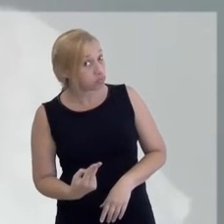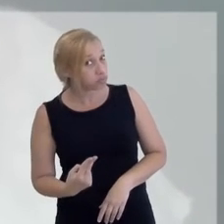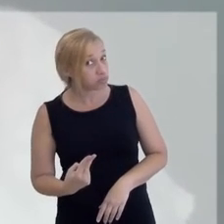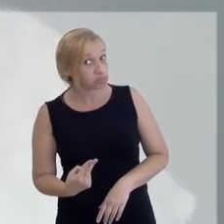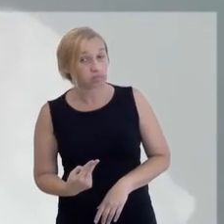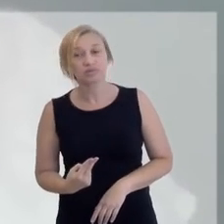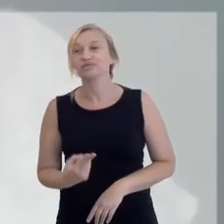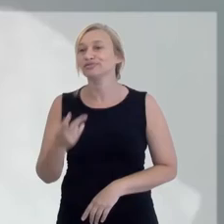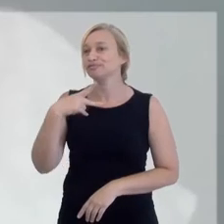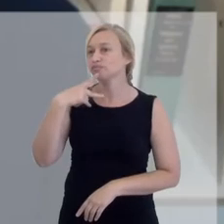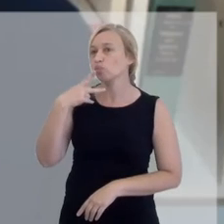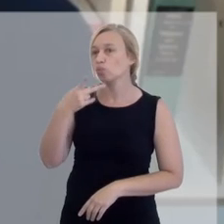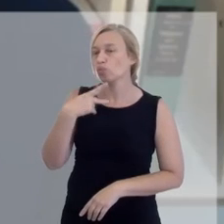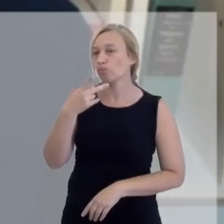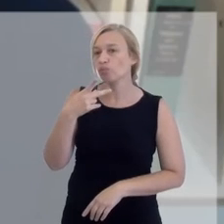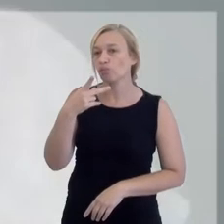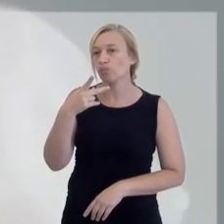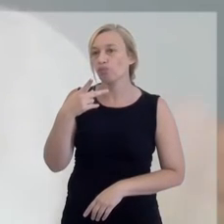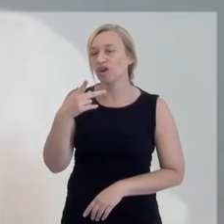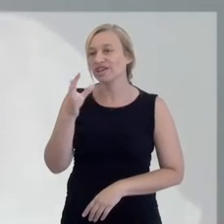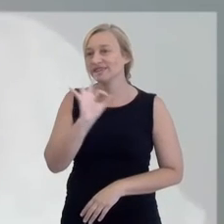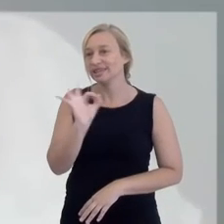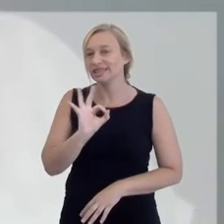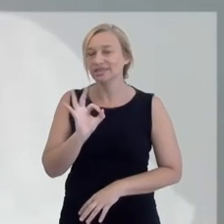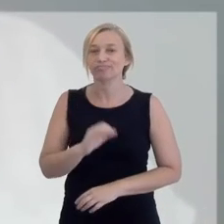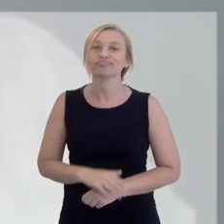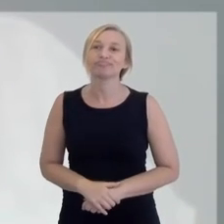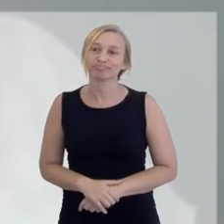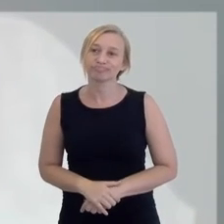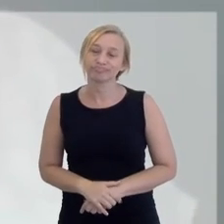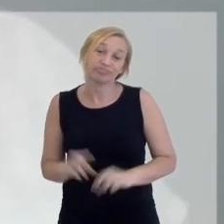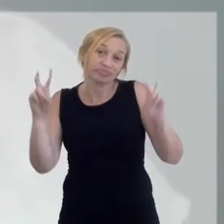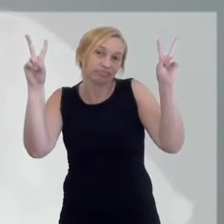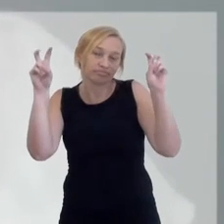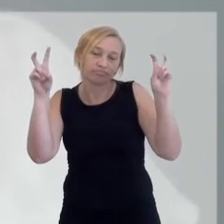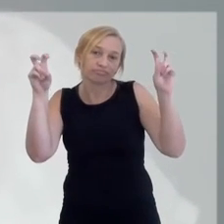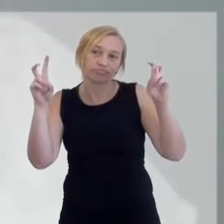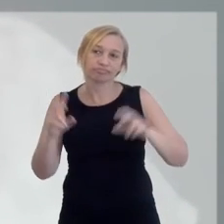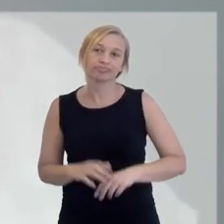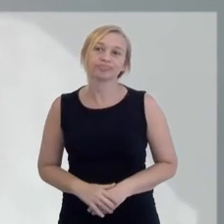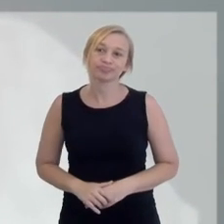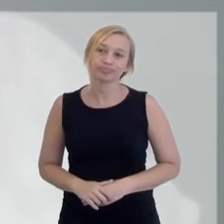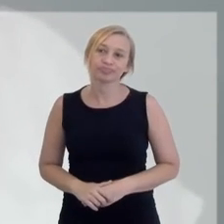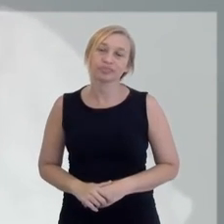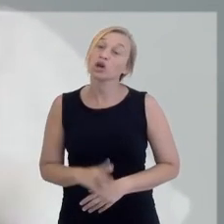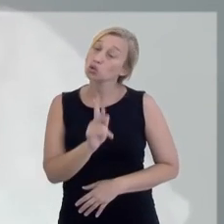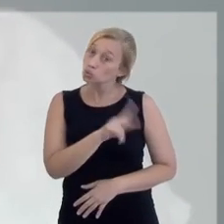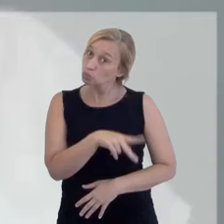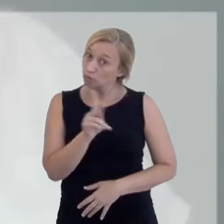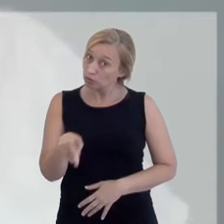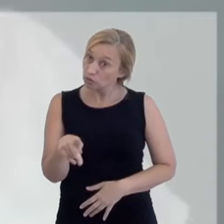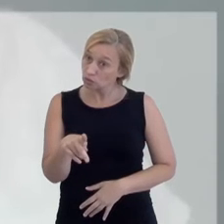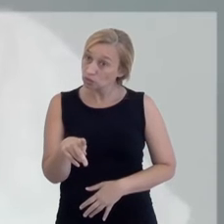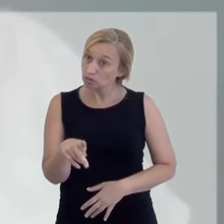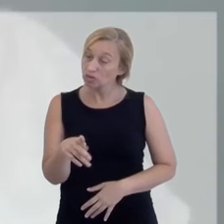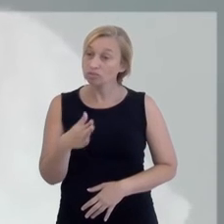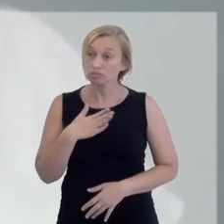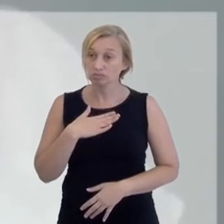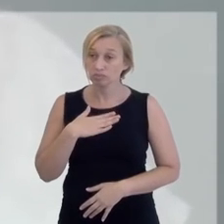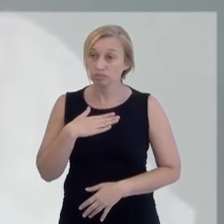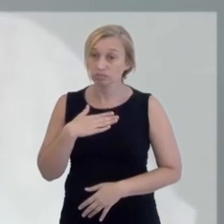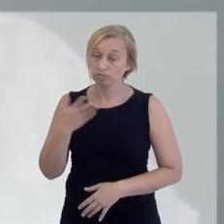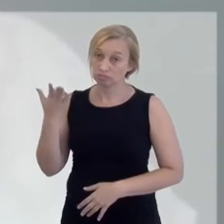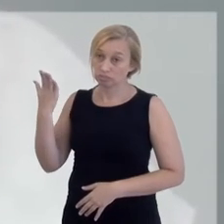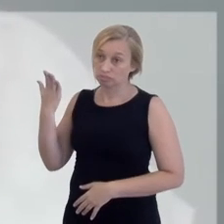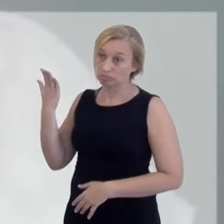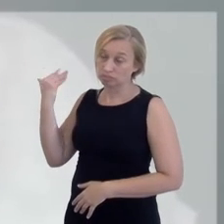ou ele não. Não falava nada. Ninguém falava nada. Esse assunto, não. Dois professores, na